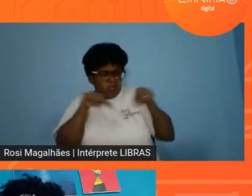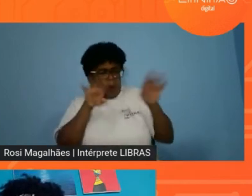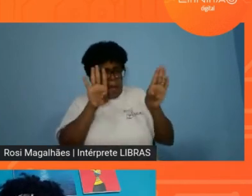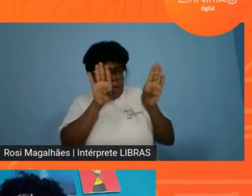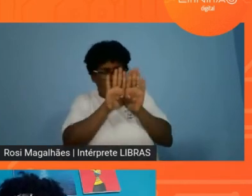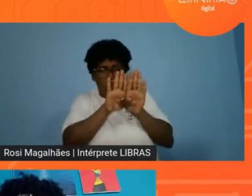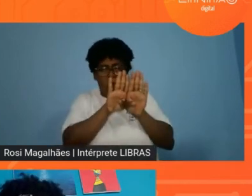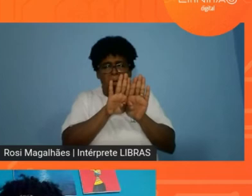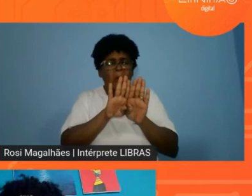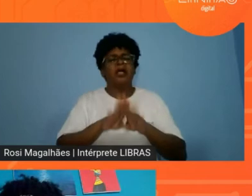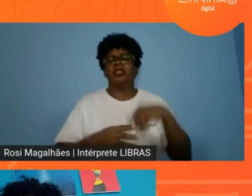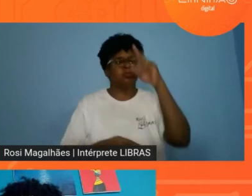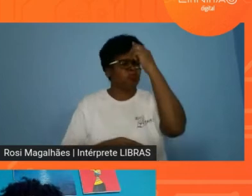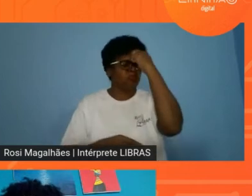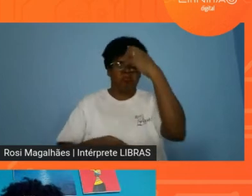dentro de um formato.